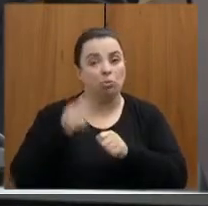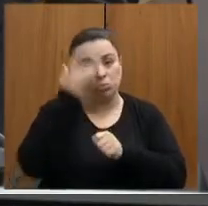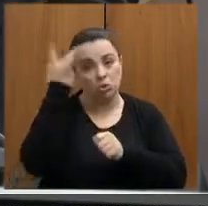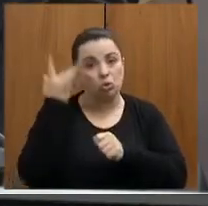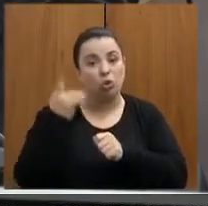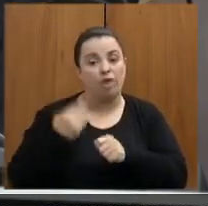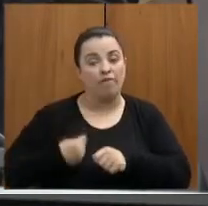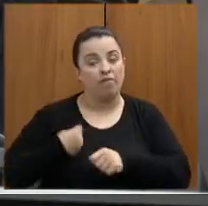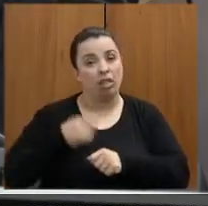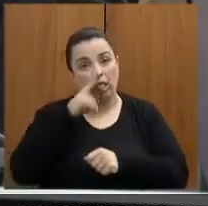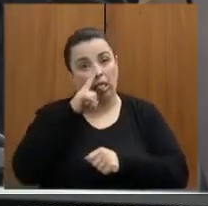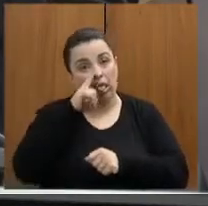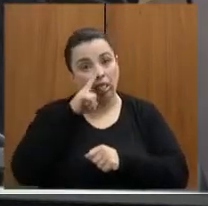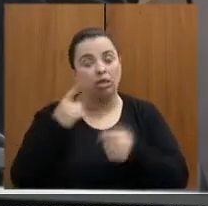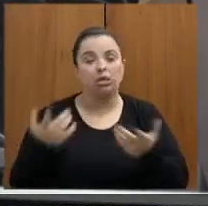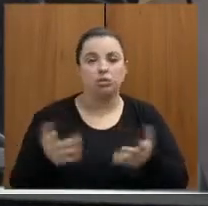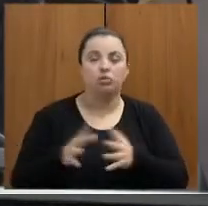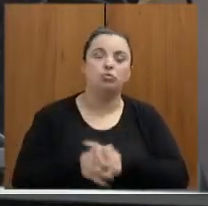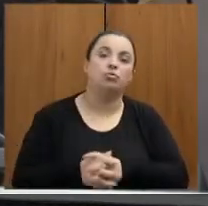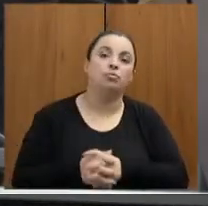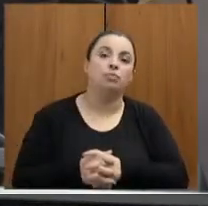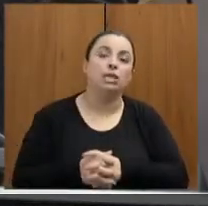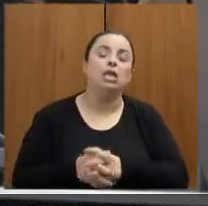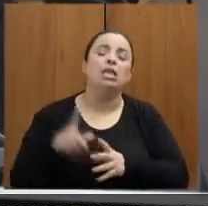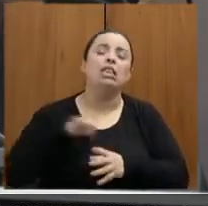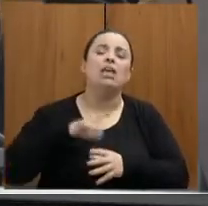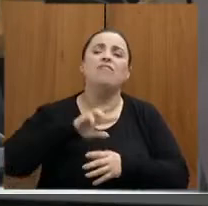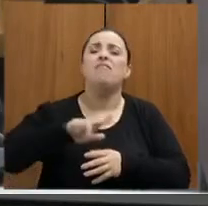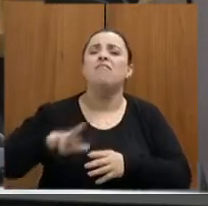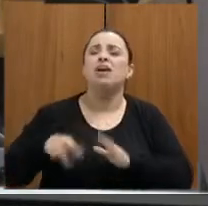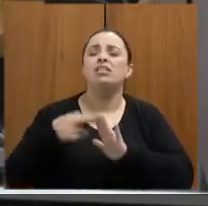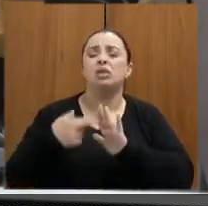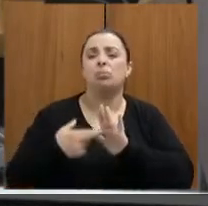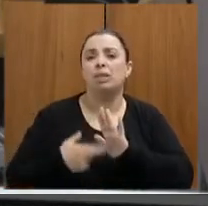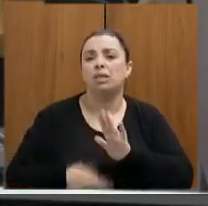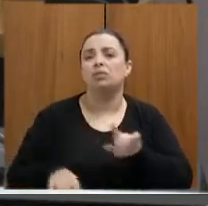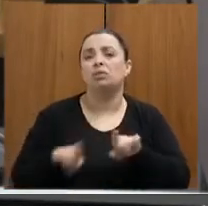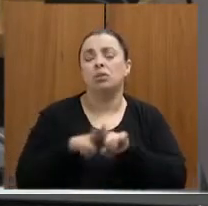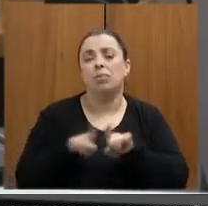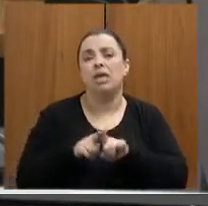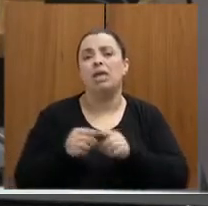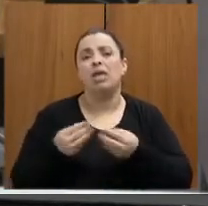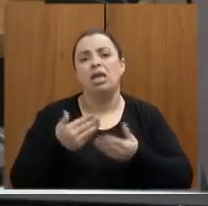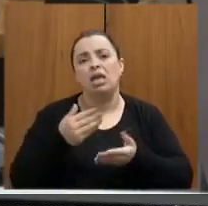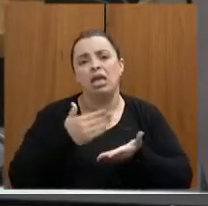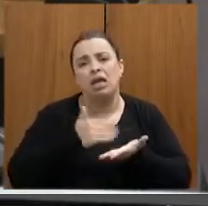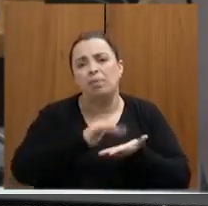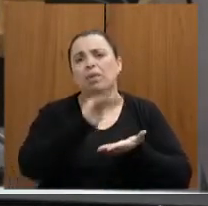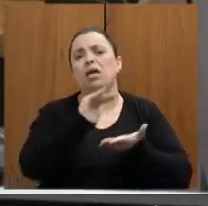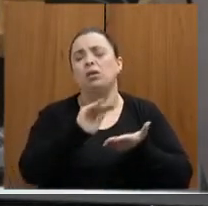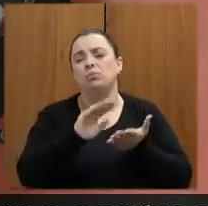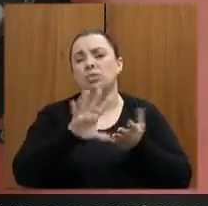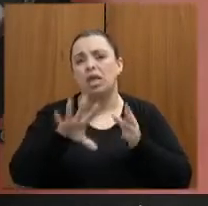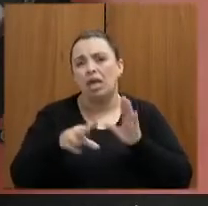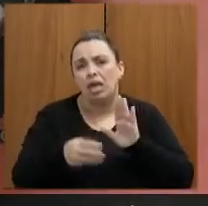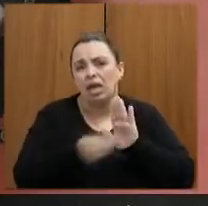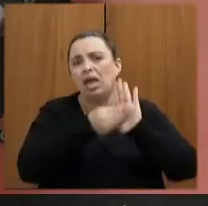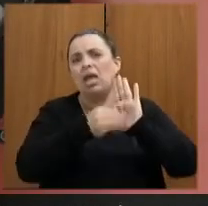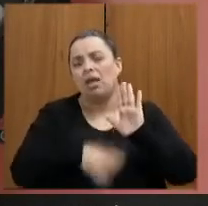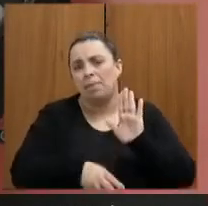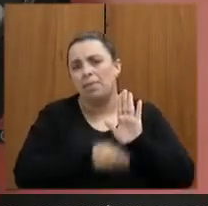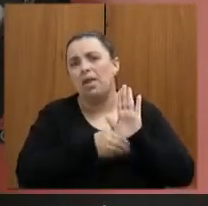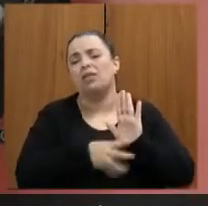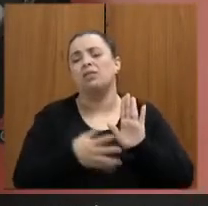visitas em matéria que o comprimento o hotel fazenda em matéria inclusive encaminhamos emendas lá para poder fortalecer justamente Agricultura